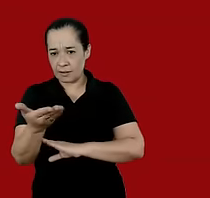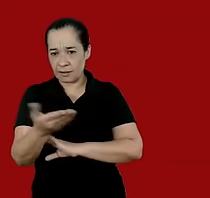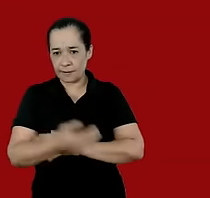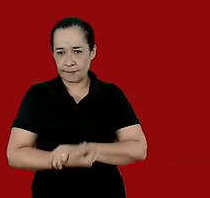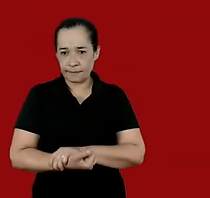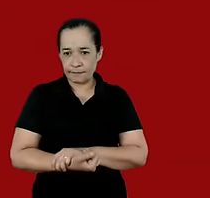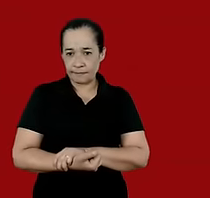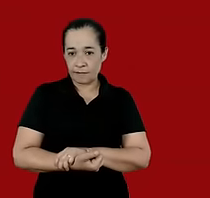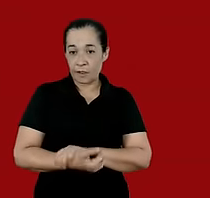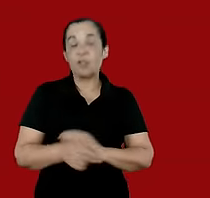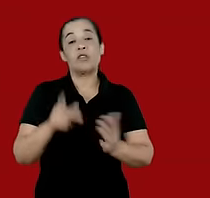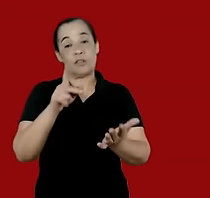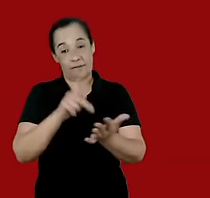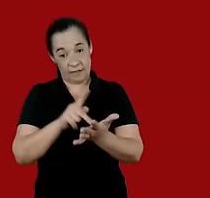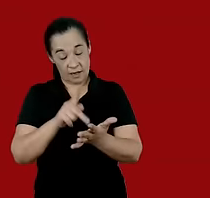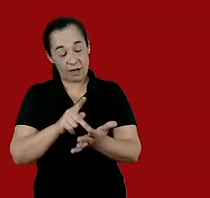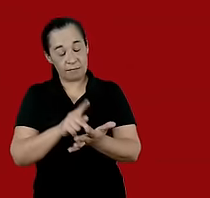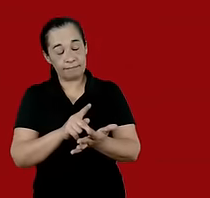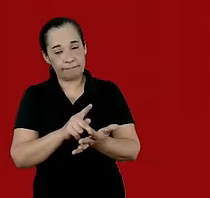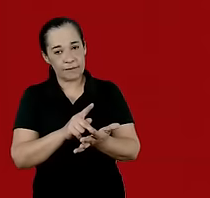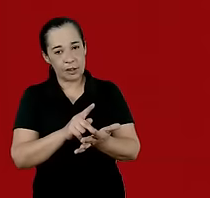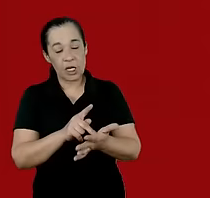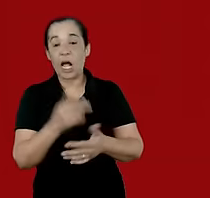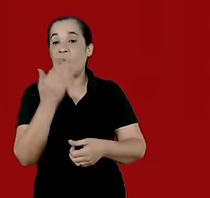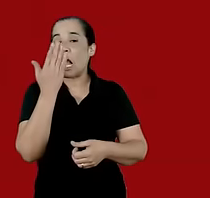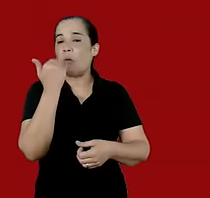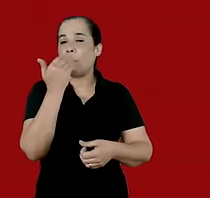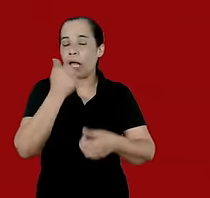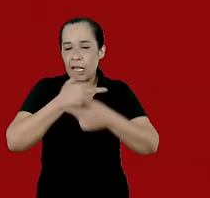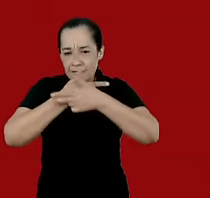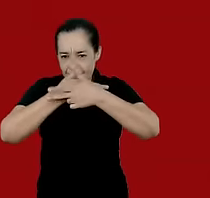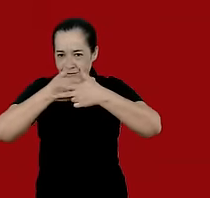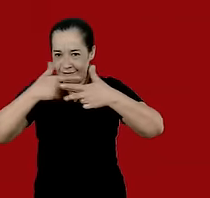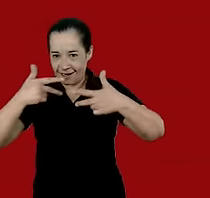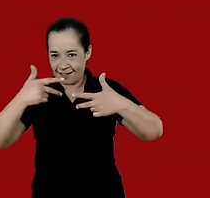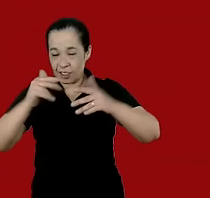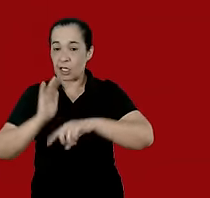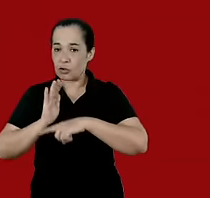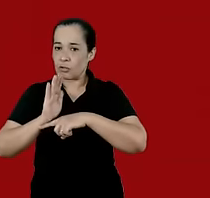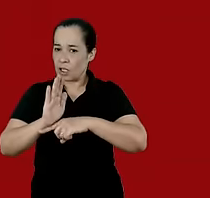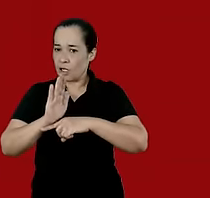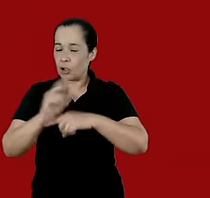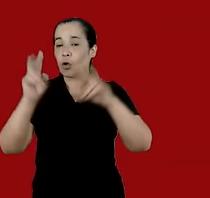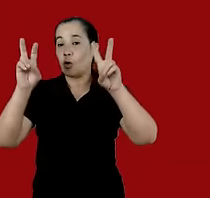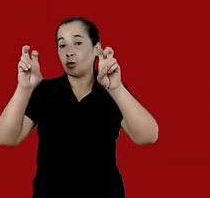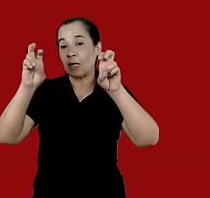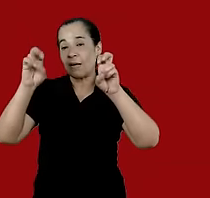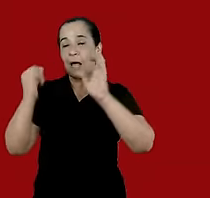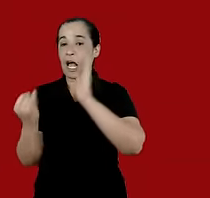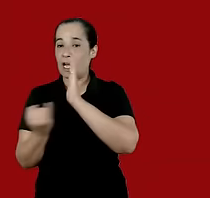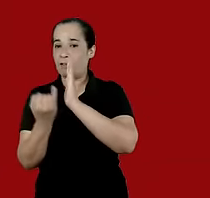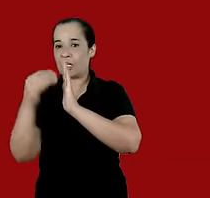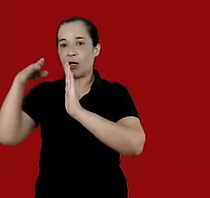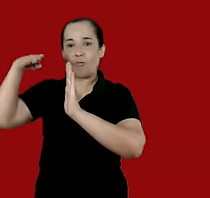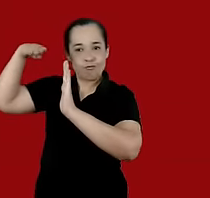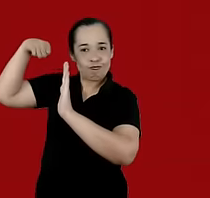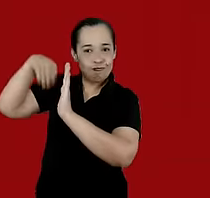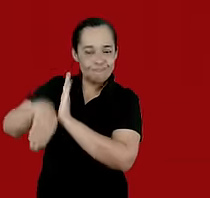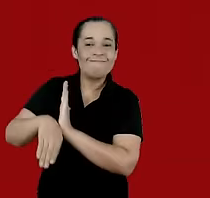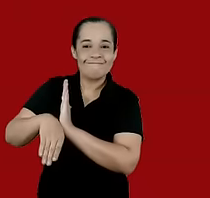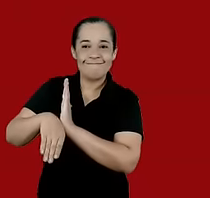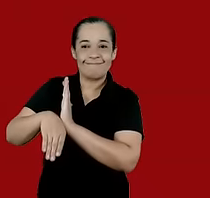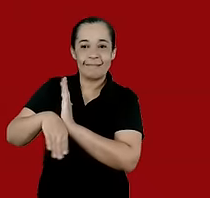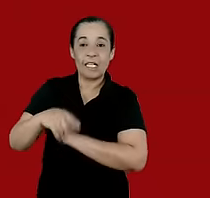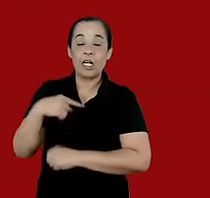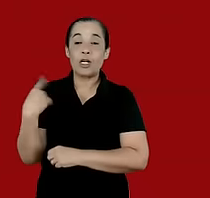fato essa parte de alimentos tem contribuído paraa desinflação inclusive no Brasil foi um grande fator mas a gente entende que isso também existem